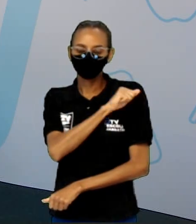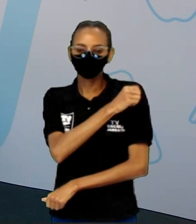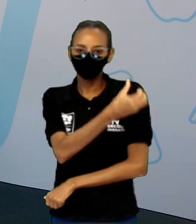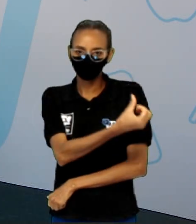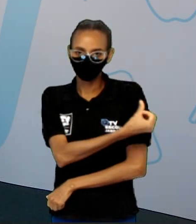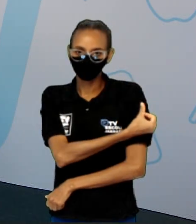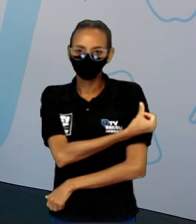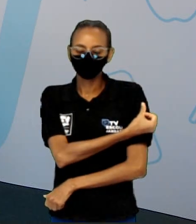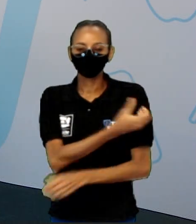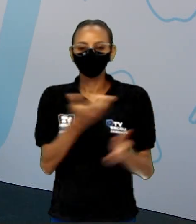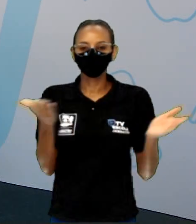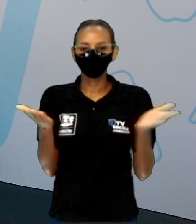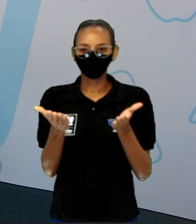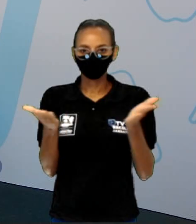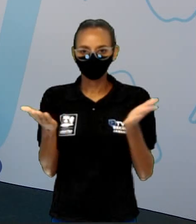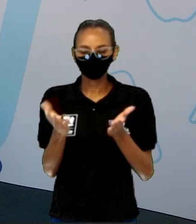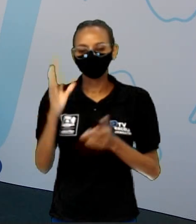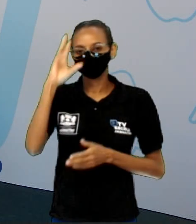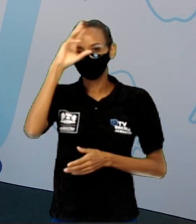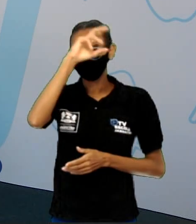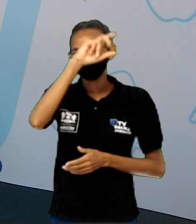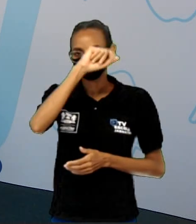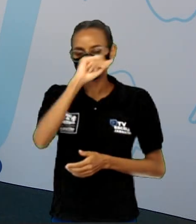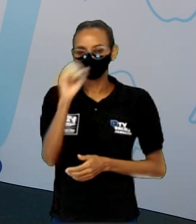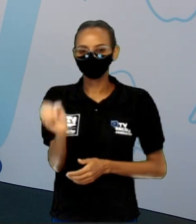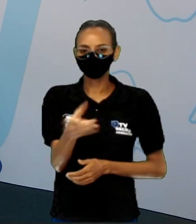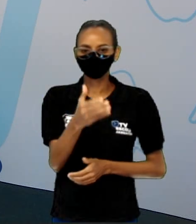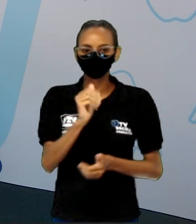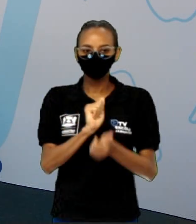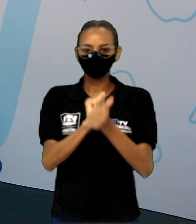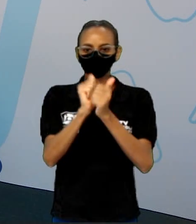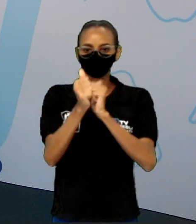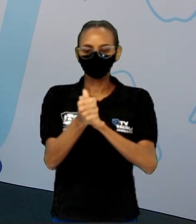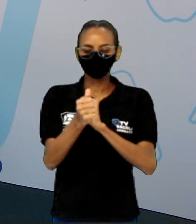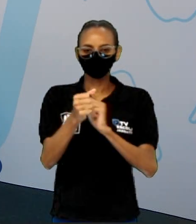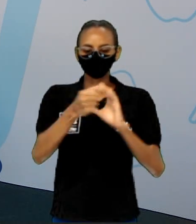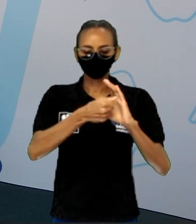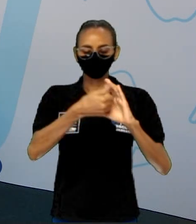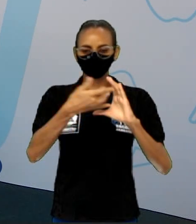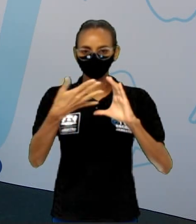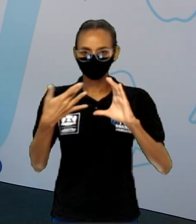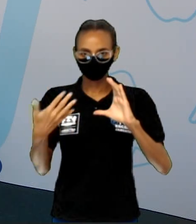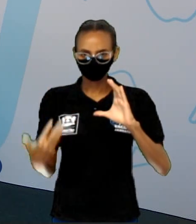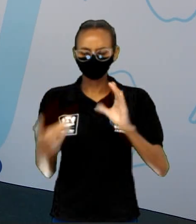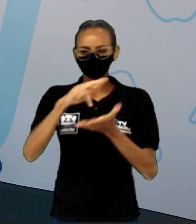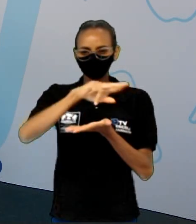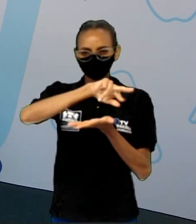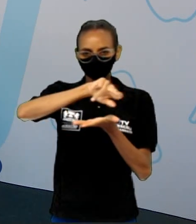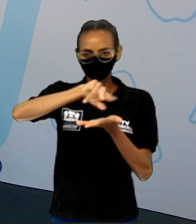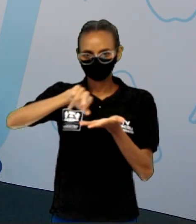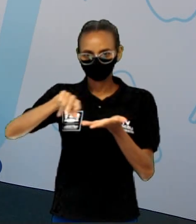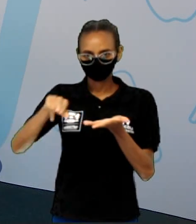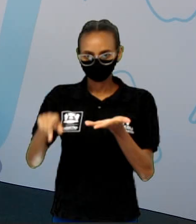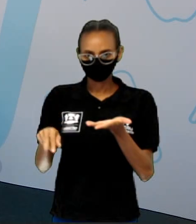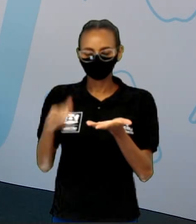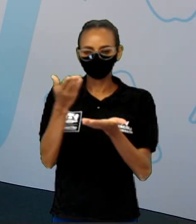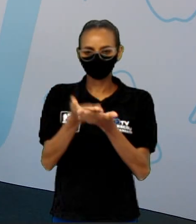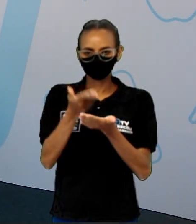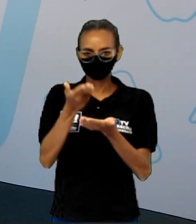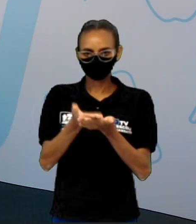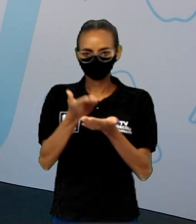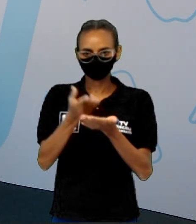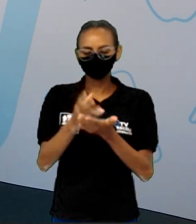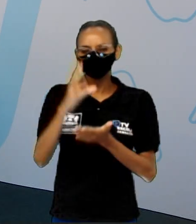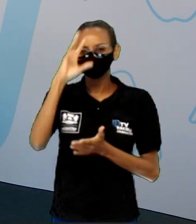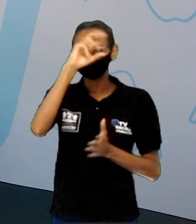um novo esporte. Vamos conhecer um pouquinho as características de vários esportes que a gente vê durante as nossas aulas de Educação Física e